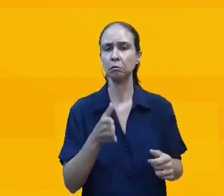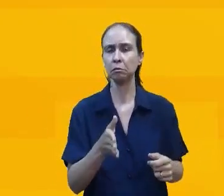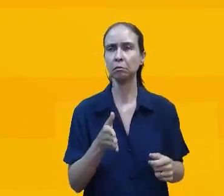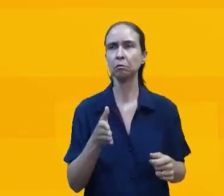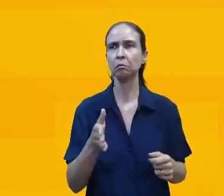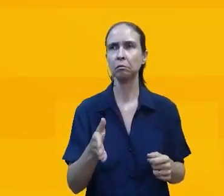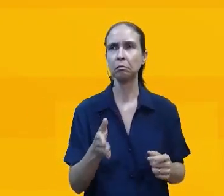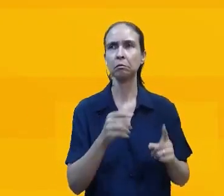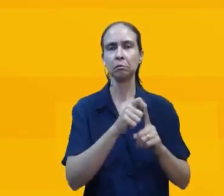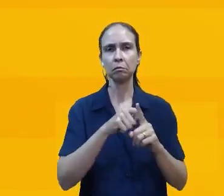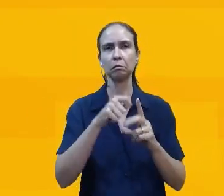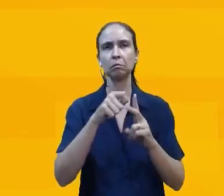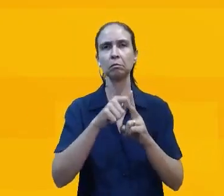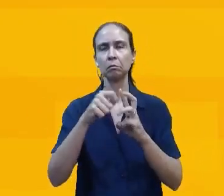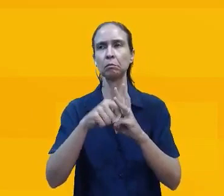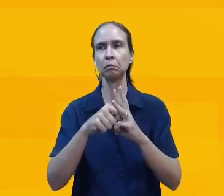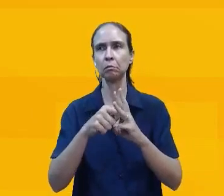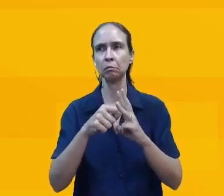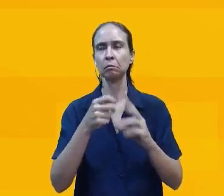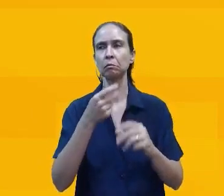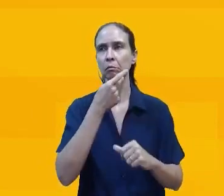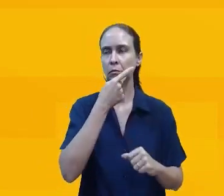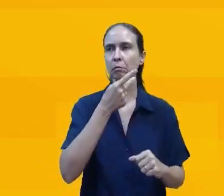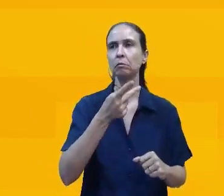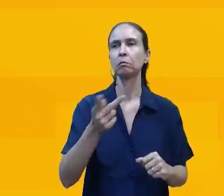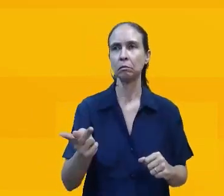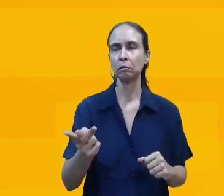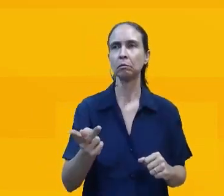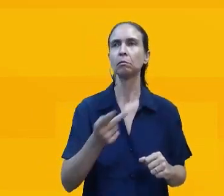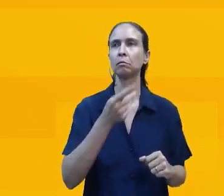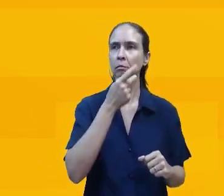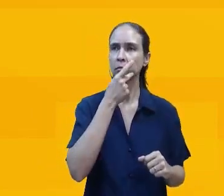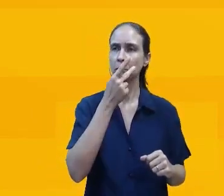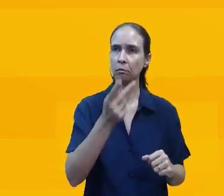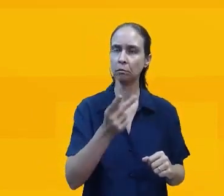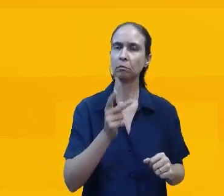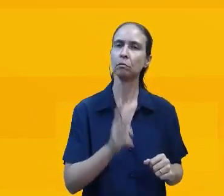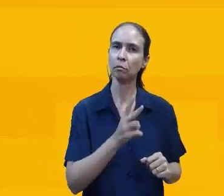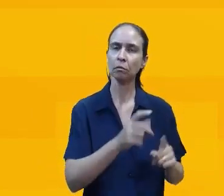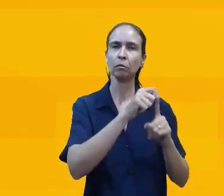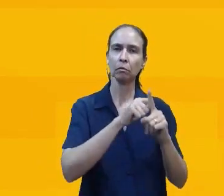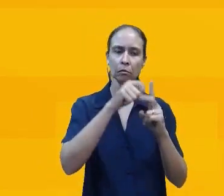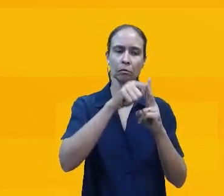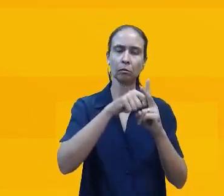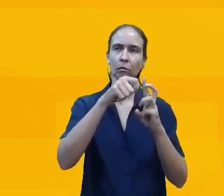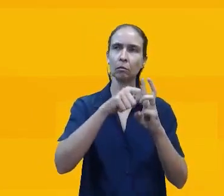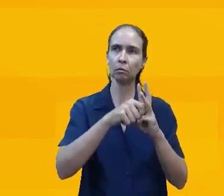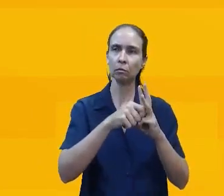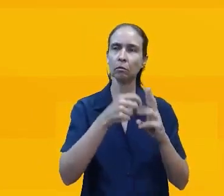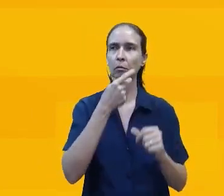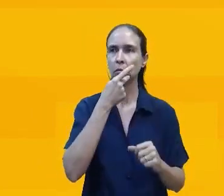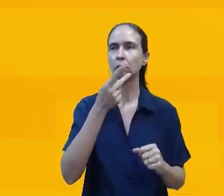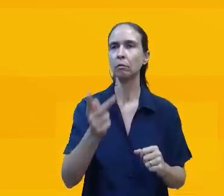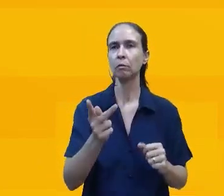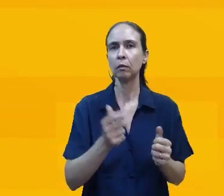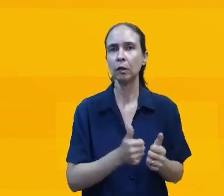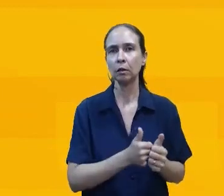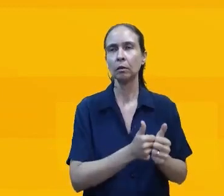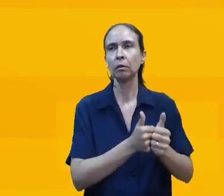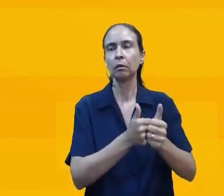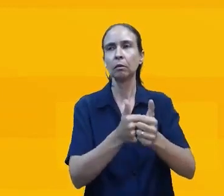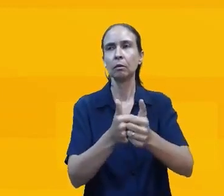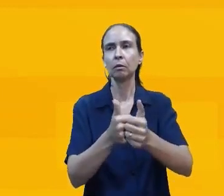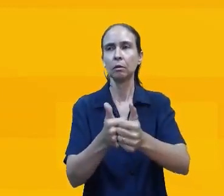3, 4 anos que a gente trabalhou dessa maneira. Todo mês nós íamos aí e éramos acompanhados sempre